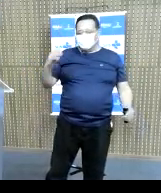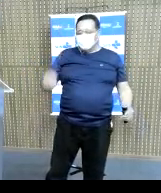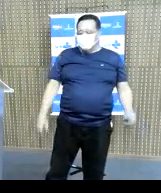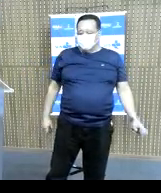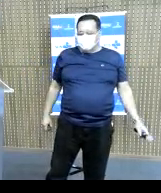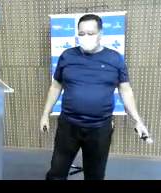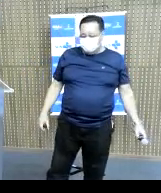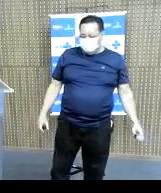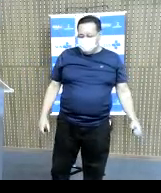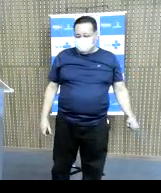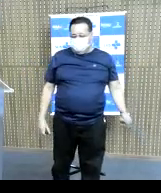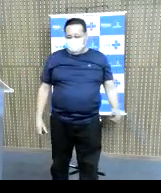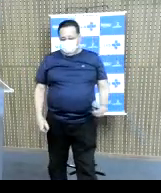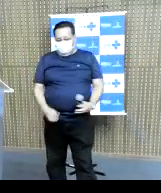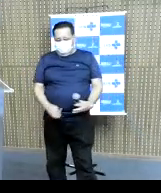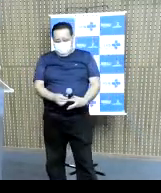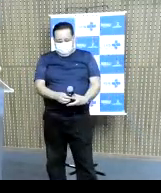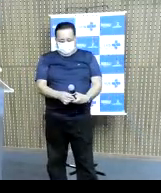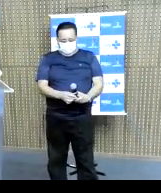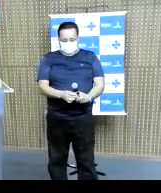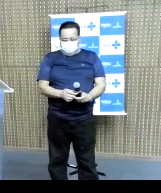Deixa eu esperar um pouquinho.